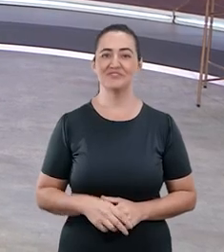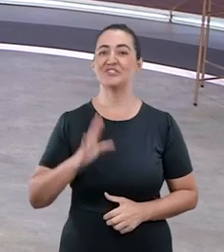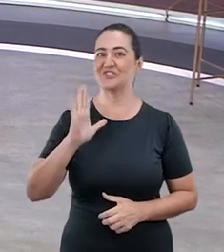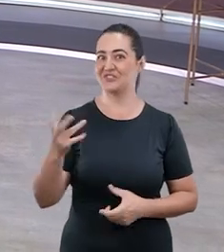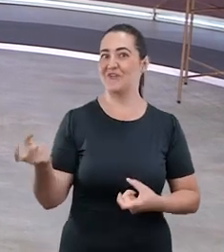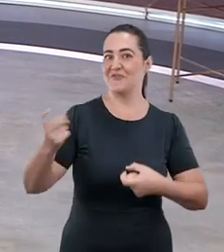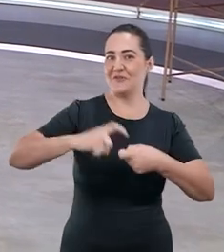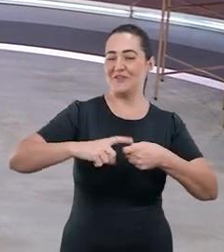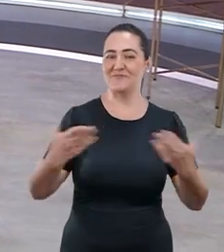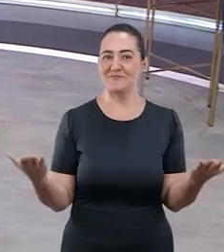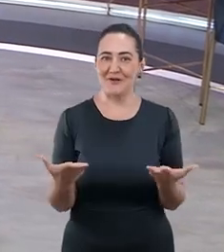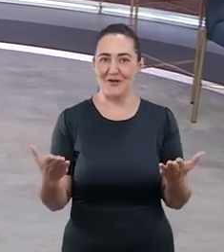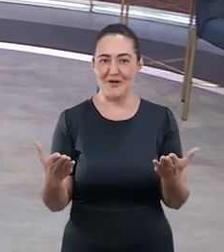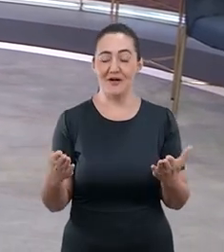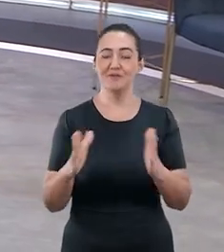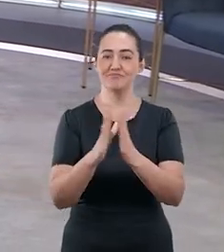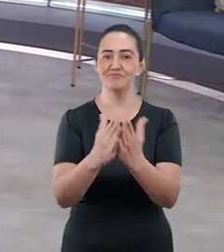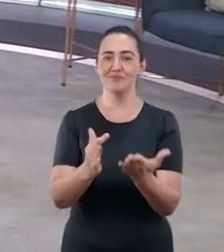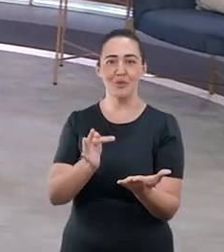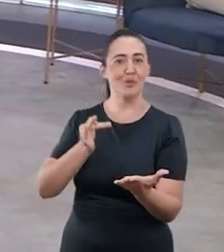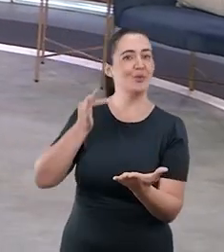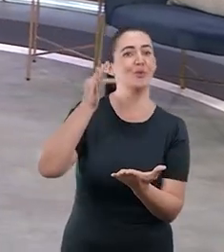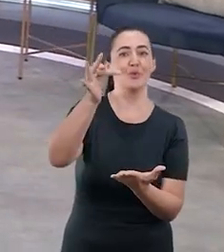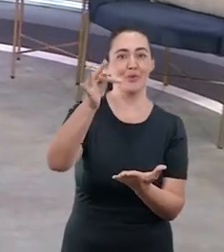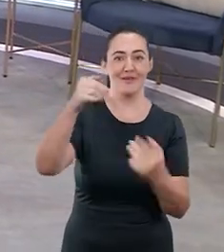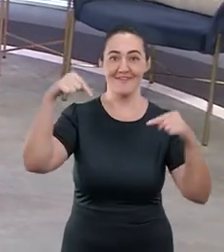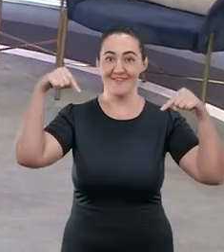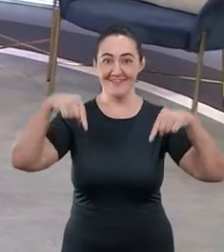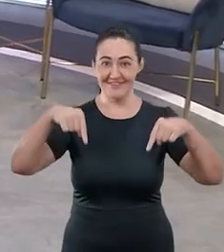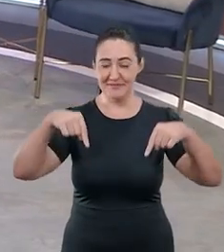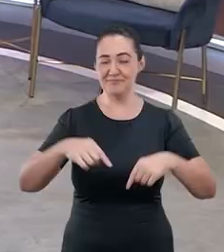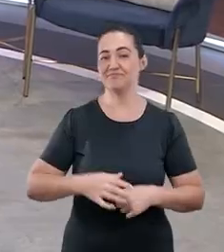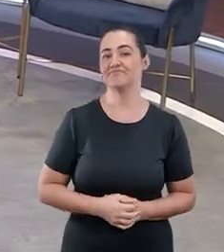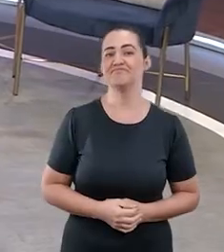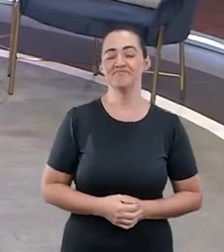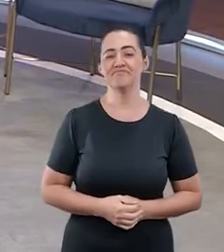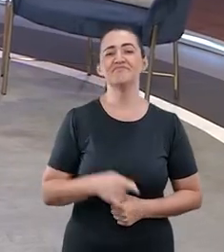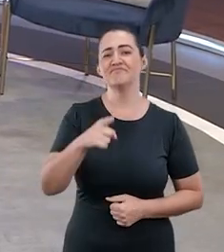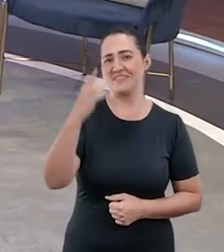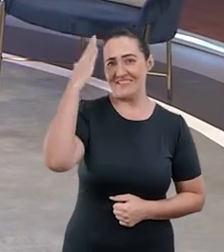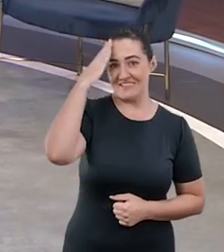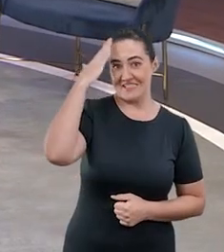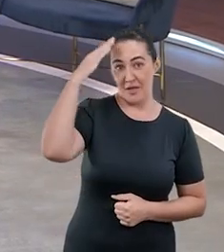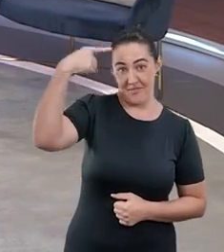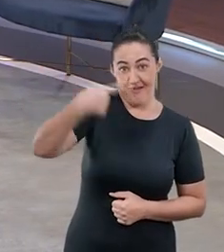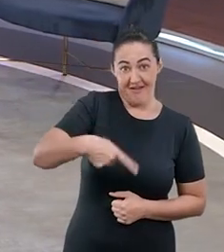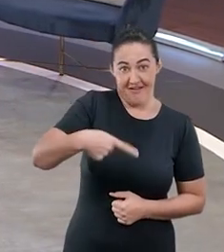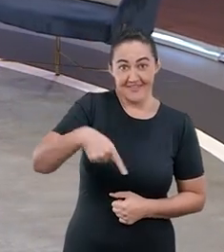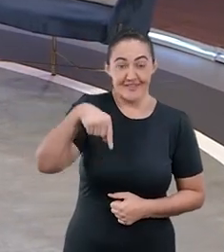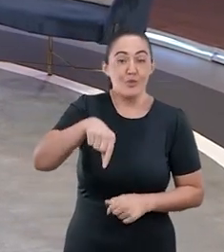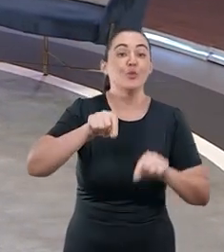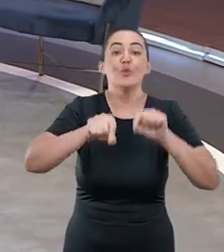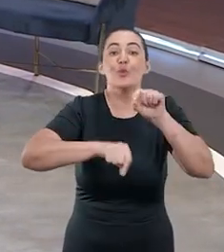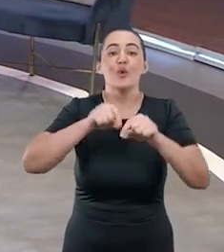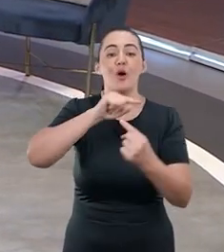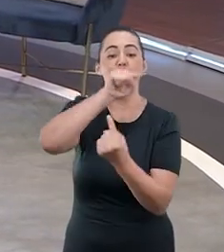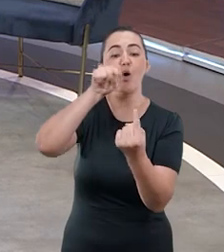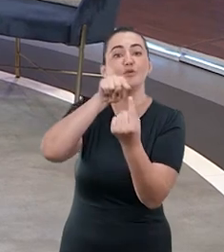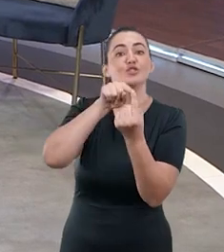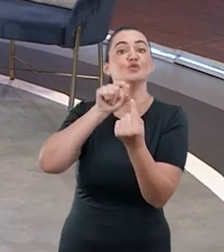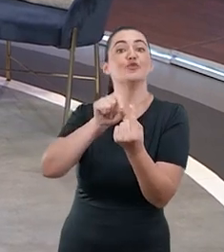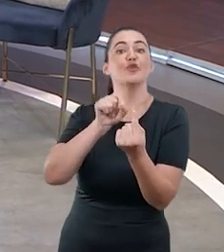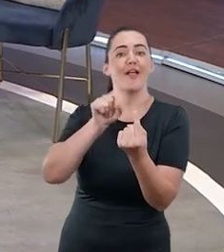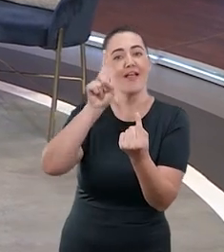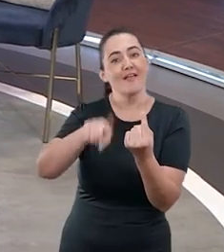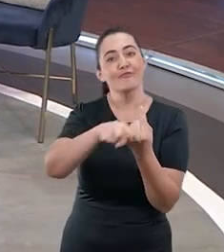Já estamos de volta com o programa Arena do Futuro. E você sabe, aqui na Novo Tempo, o nosso maior objetivo é que você